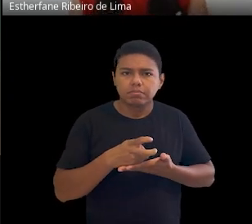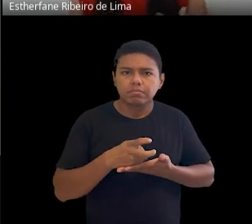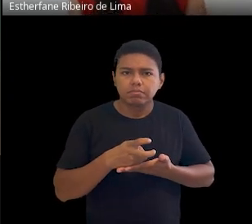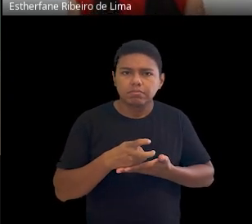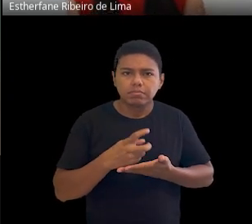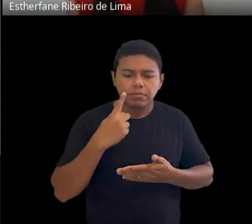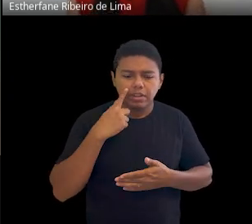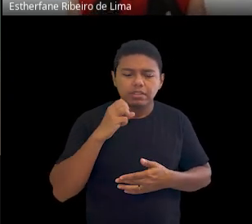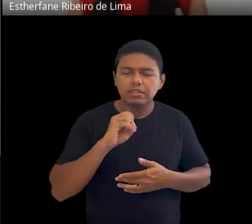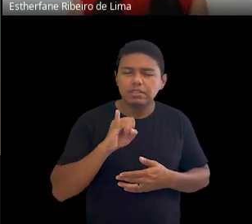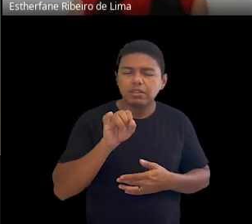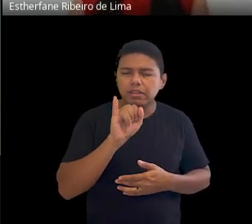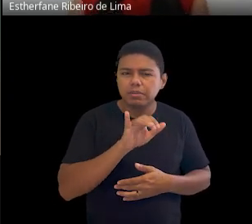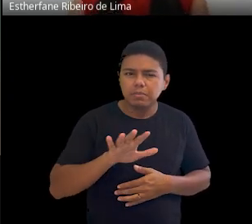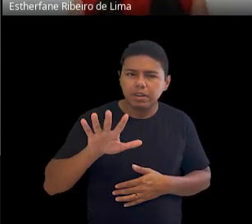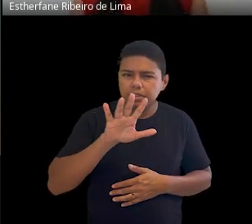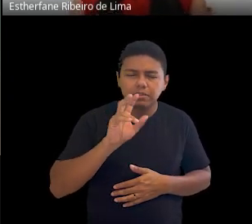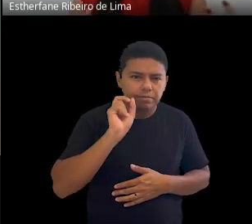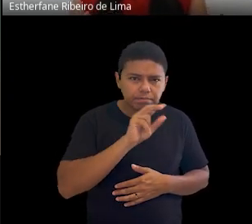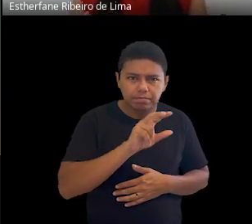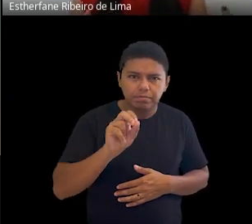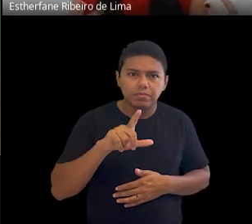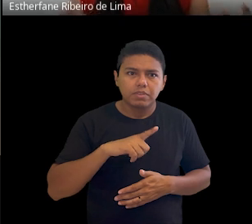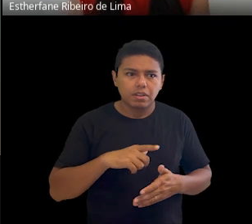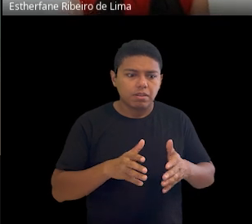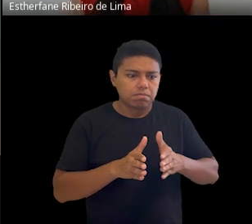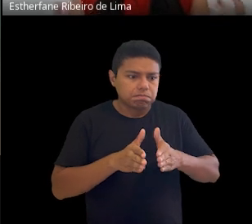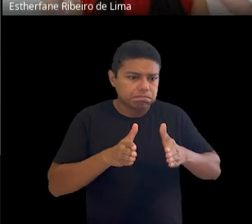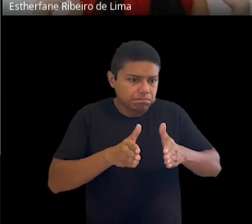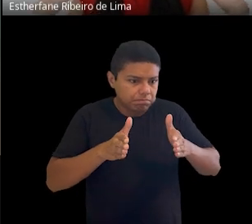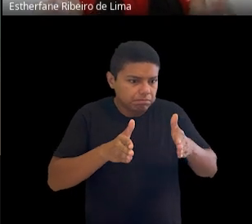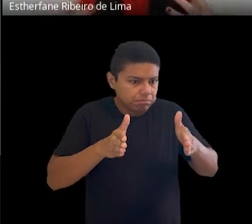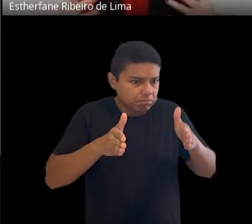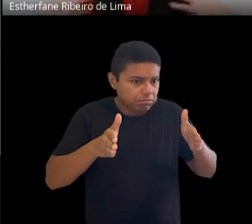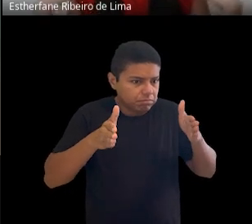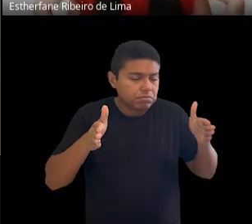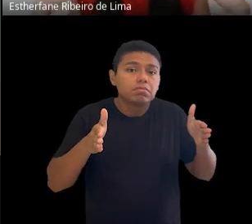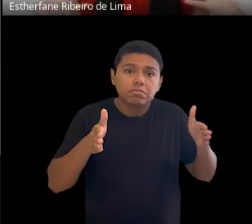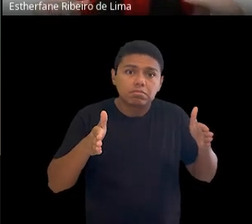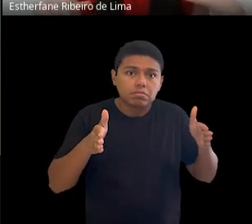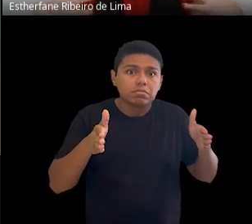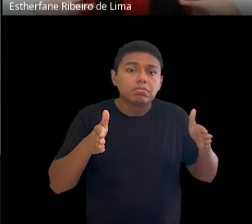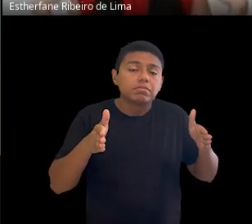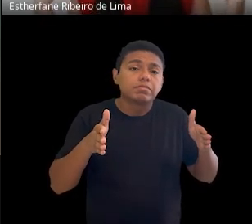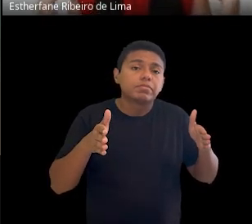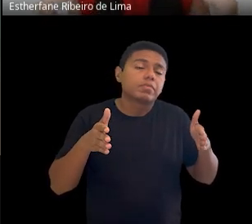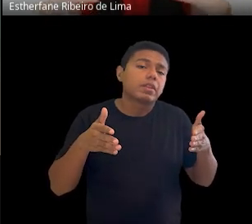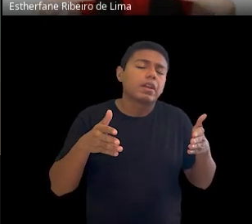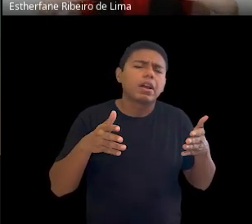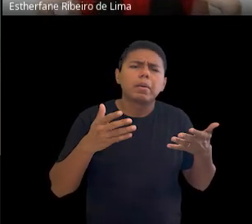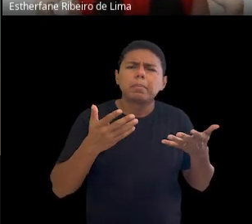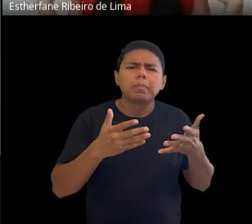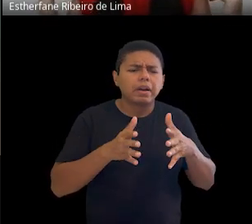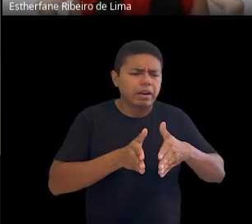se nós vermos imagens, esse feto ele apresenta um crescimento mais robusto de partes mais superiores. Então, ele